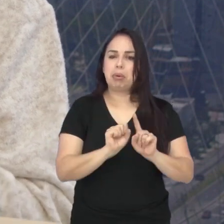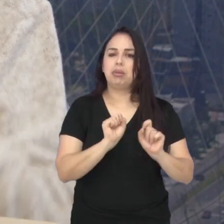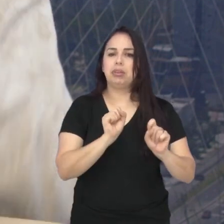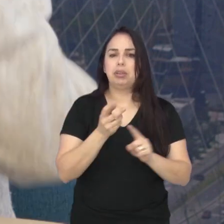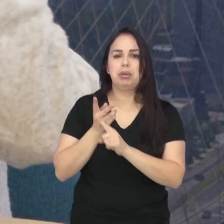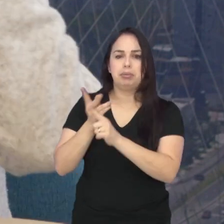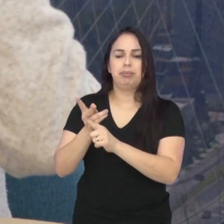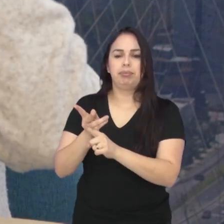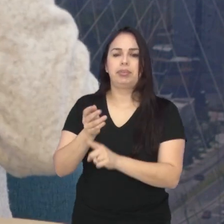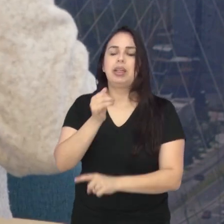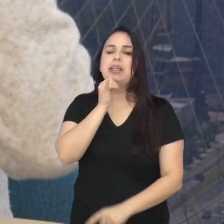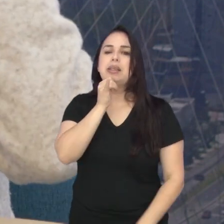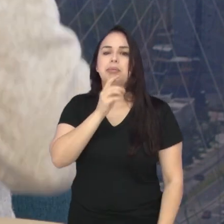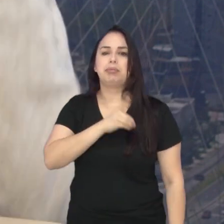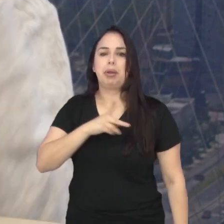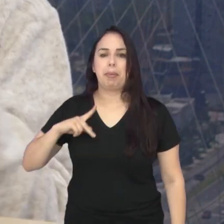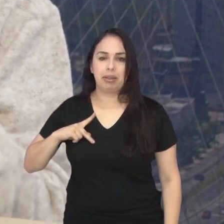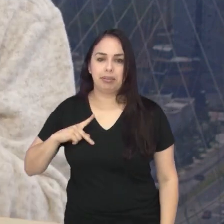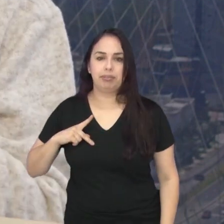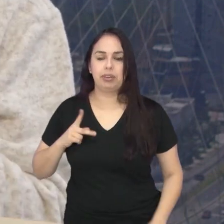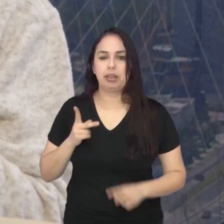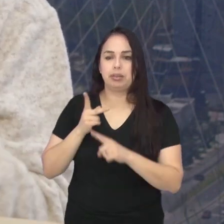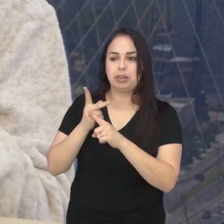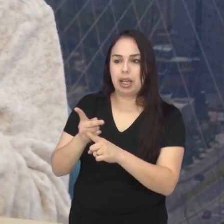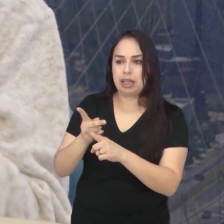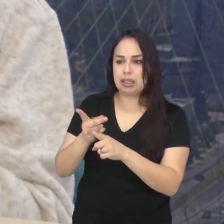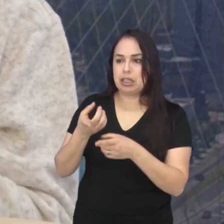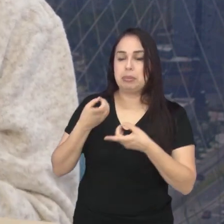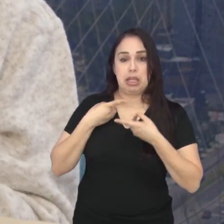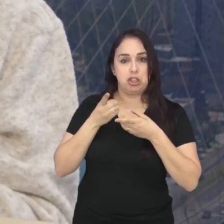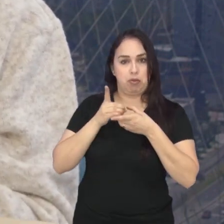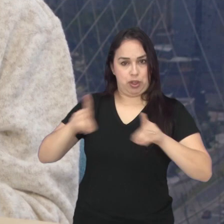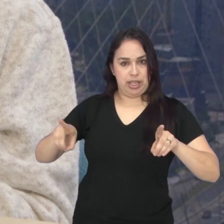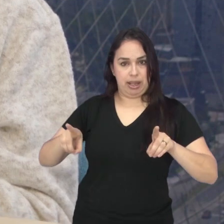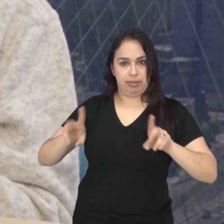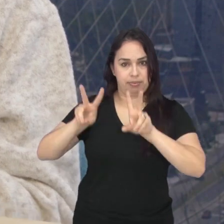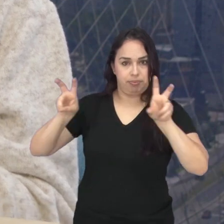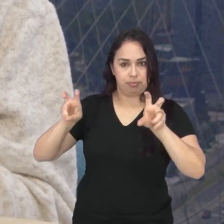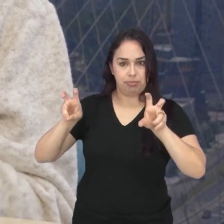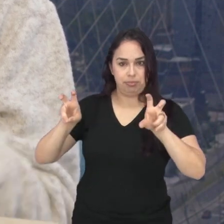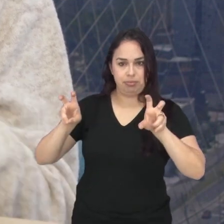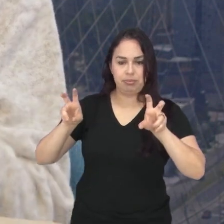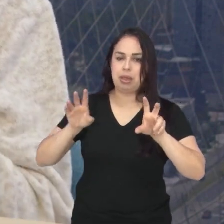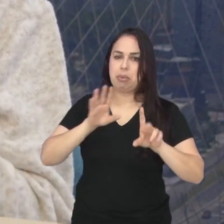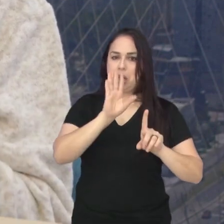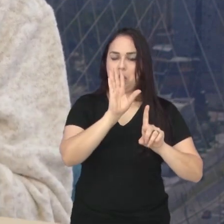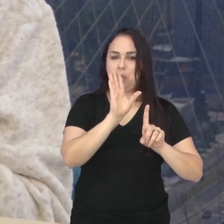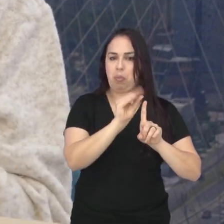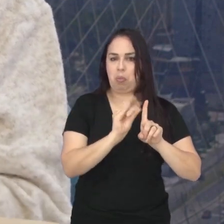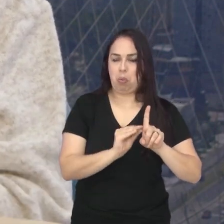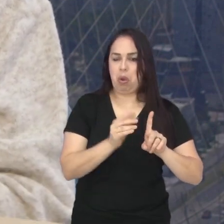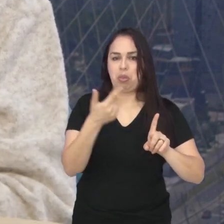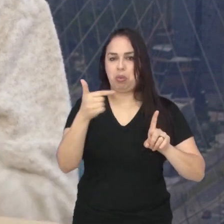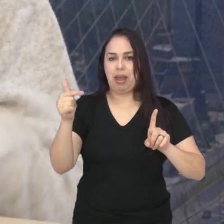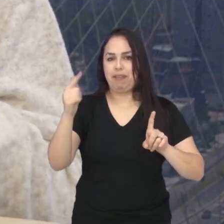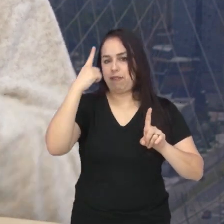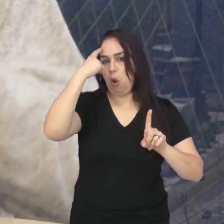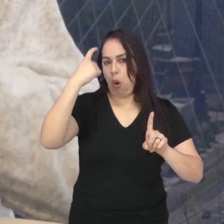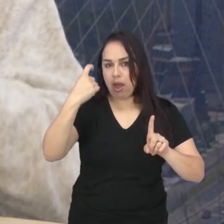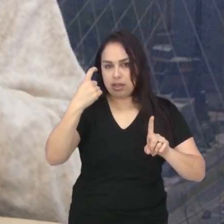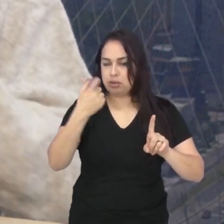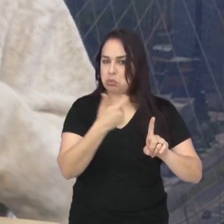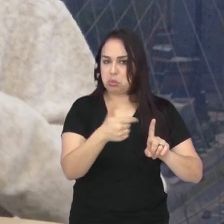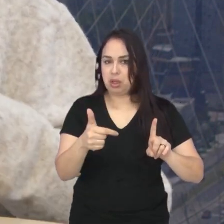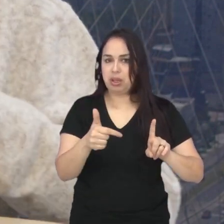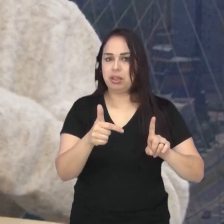existe, quando você vai buscar a defensoria pública, por exemplo, para se divorciar, né? e não está em situação de violência doméstica,